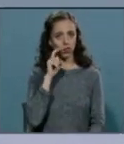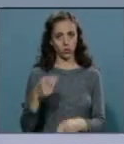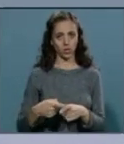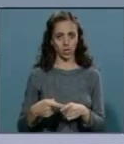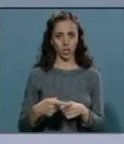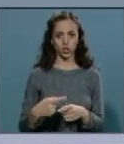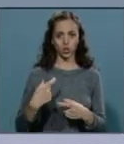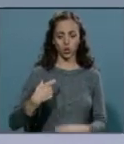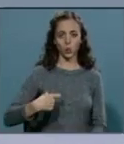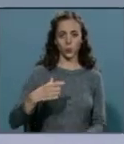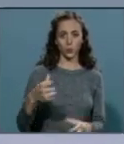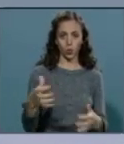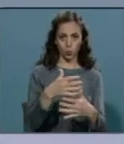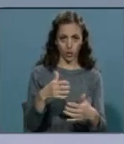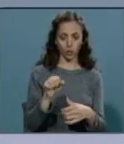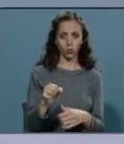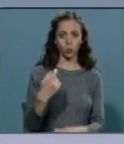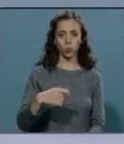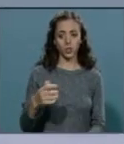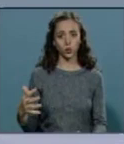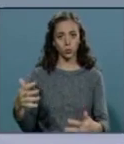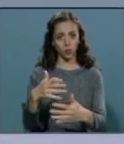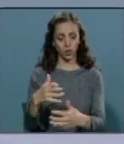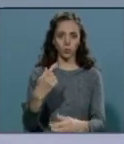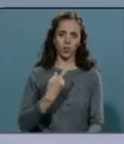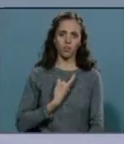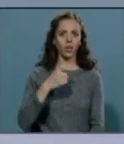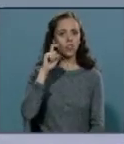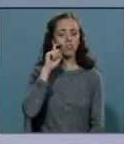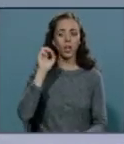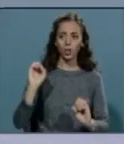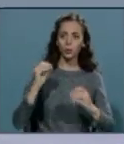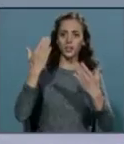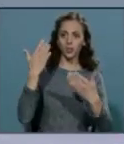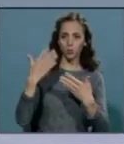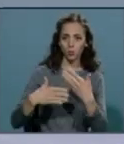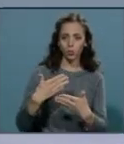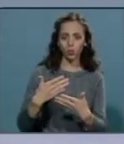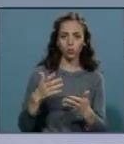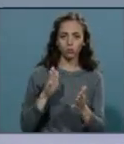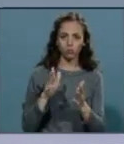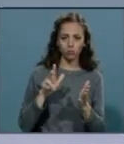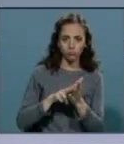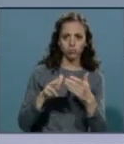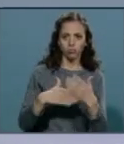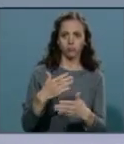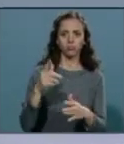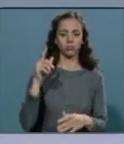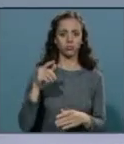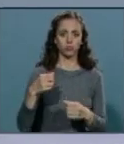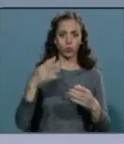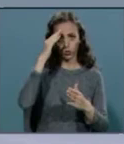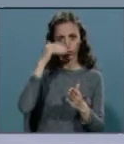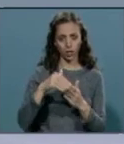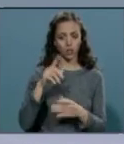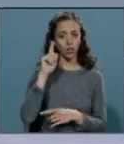os interesses do marítimo um presente no mesmo dia via ter defendido desde o início a uma ligação dos resultados a data de